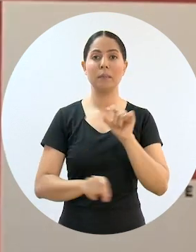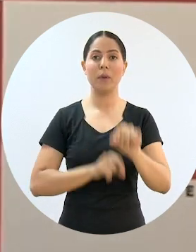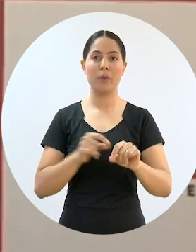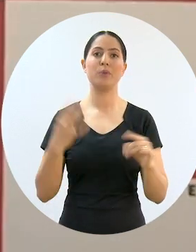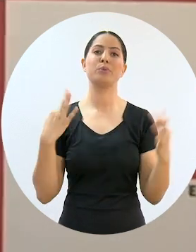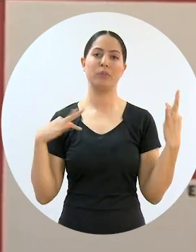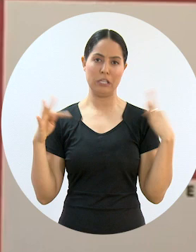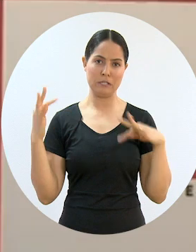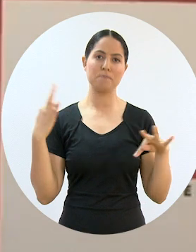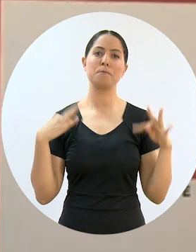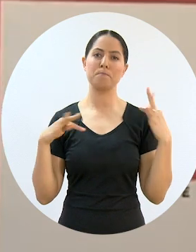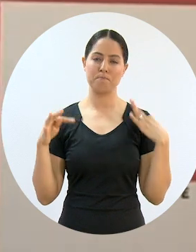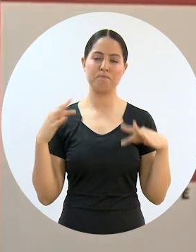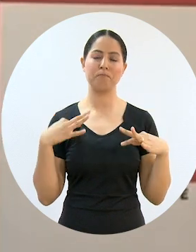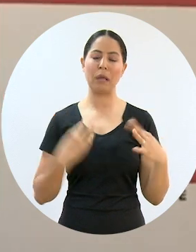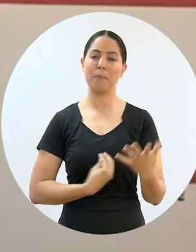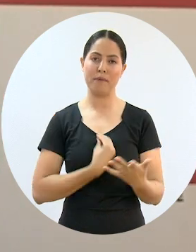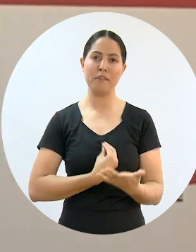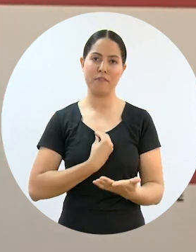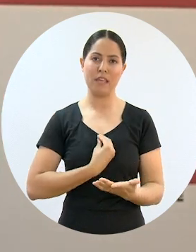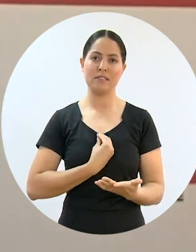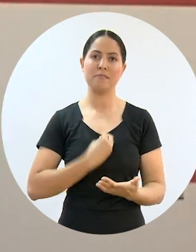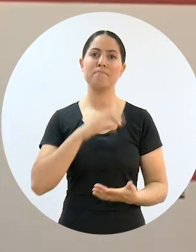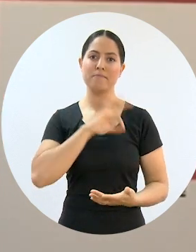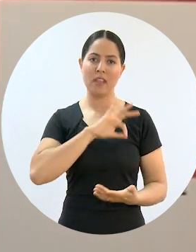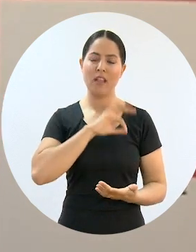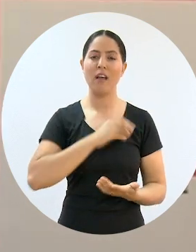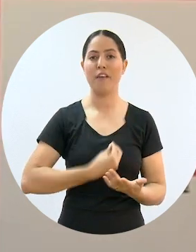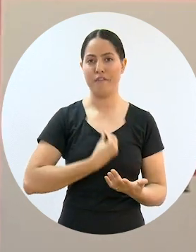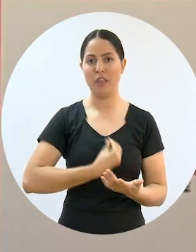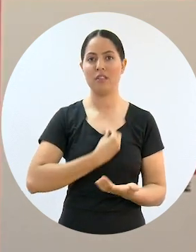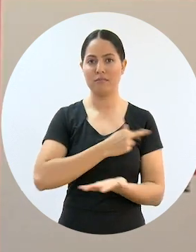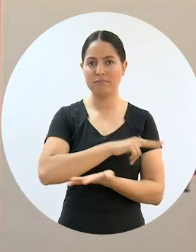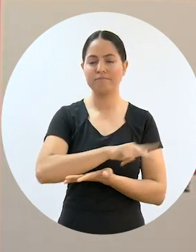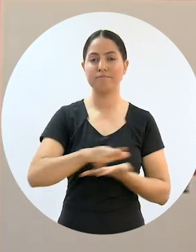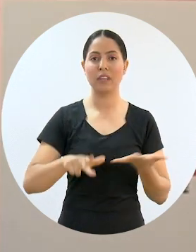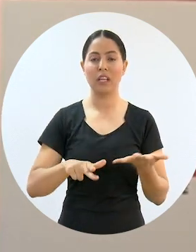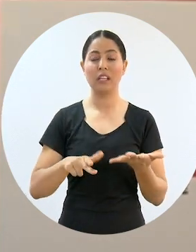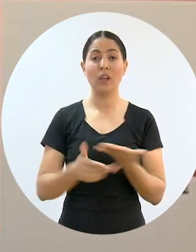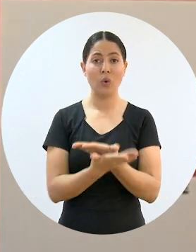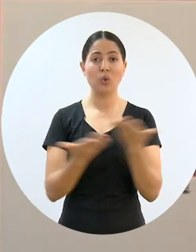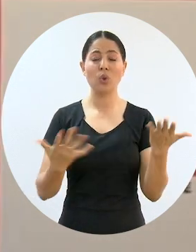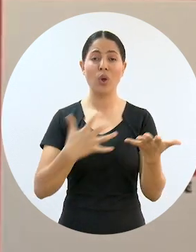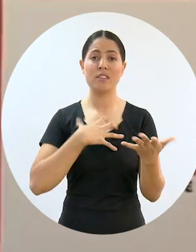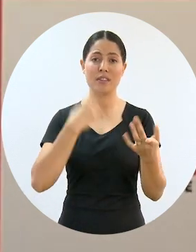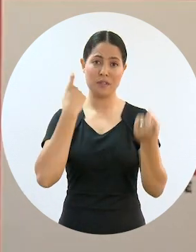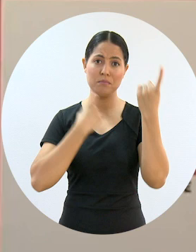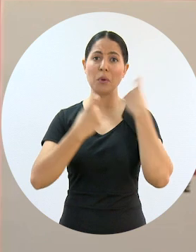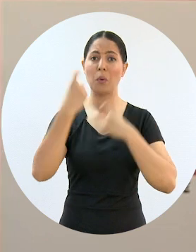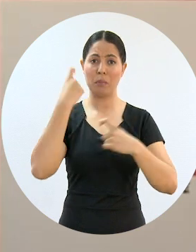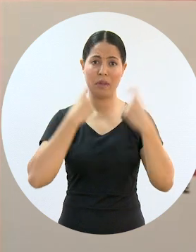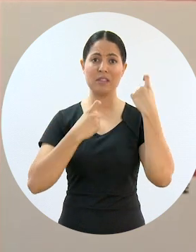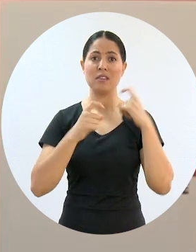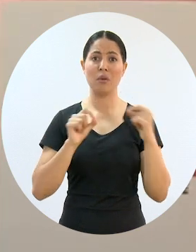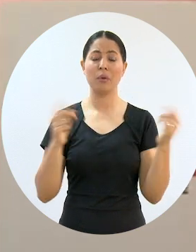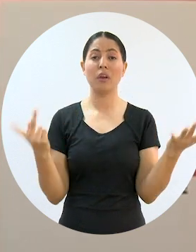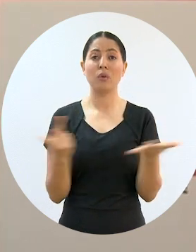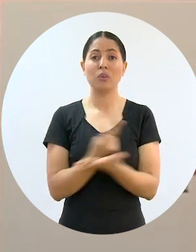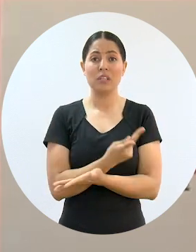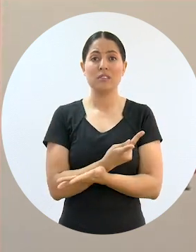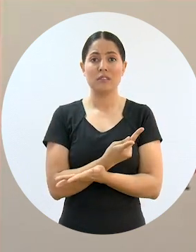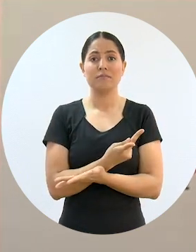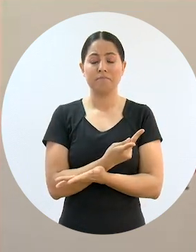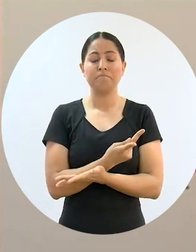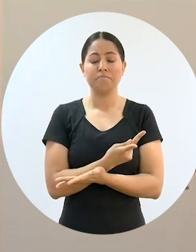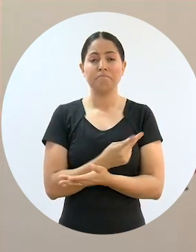como o turismo, para sobreviverem. Ficamos muito preocupados com essa situação que foi nos trazida